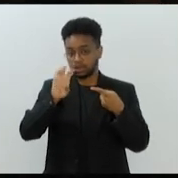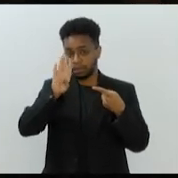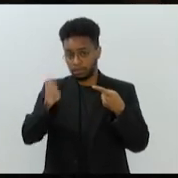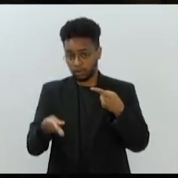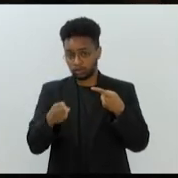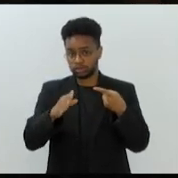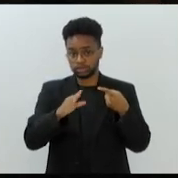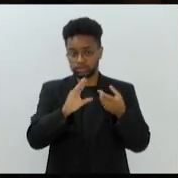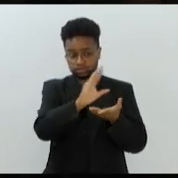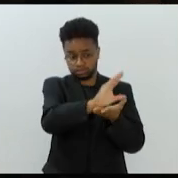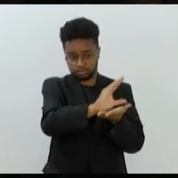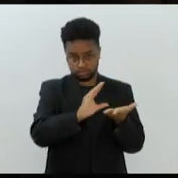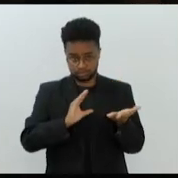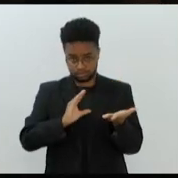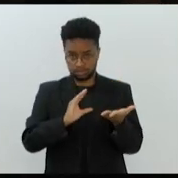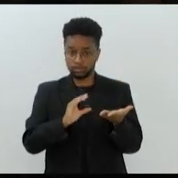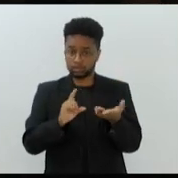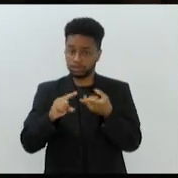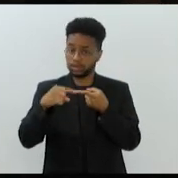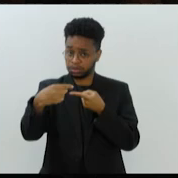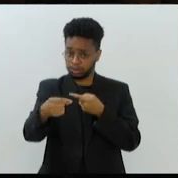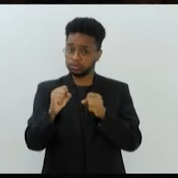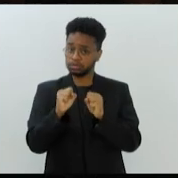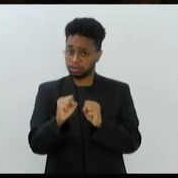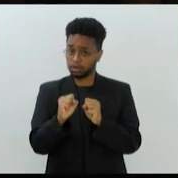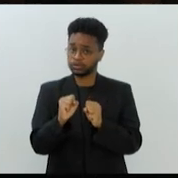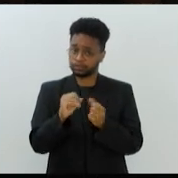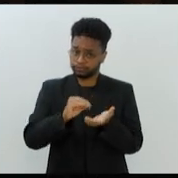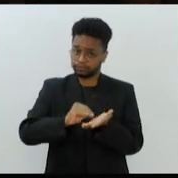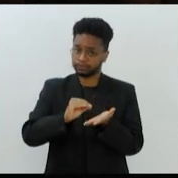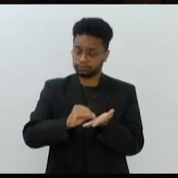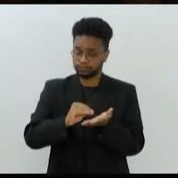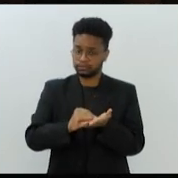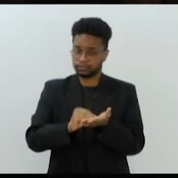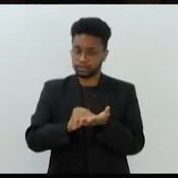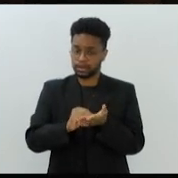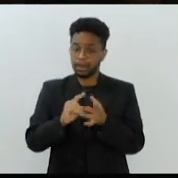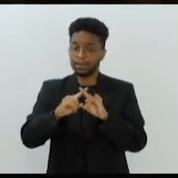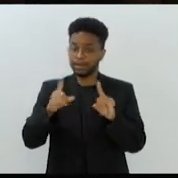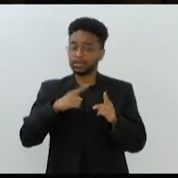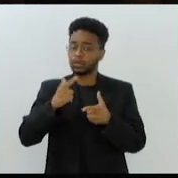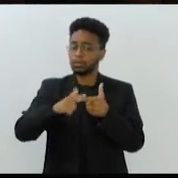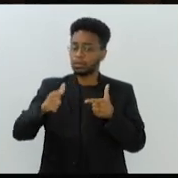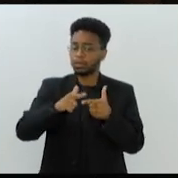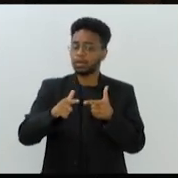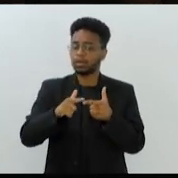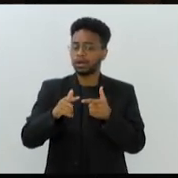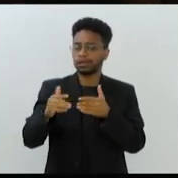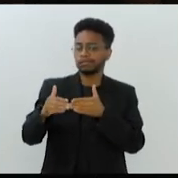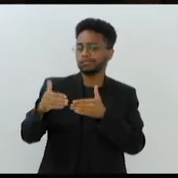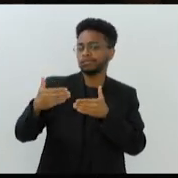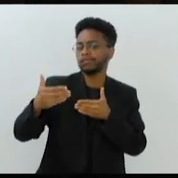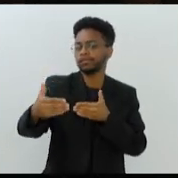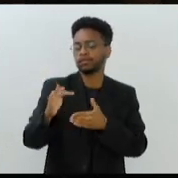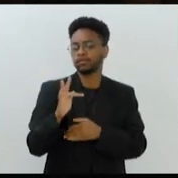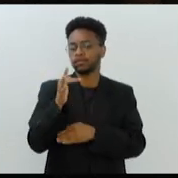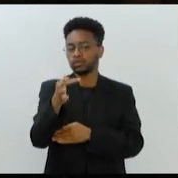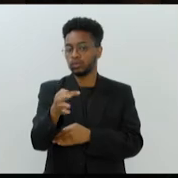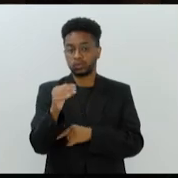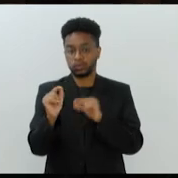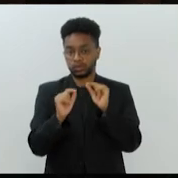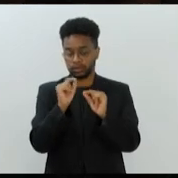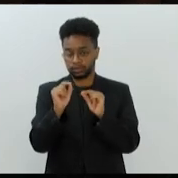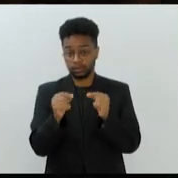retirados e podem fazer falta no curto prazo, mas existe um problema de longo prazo, que é o seguinte: